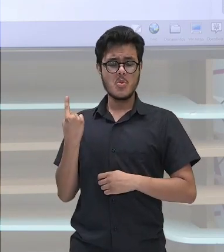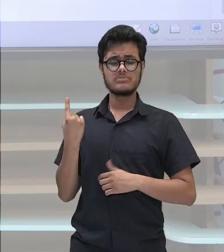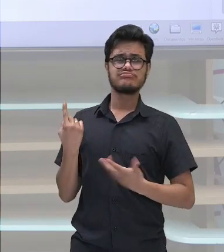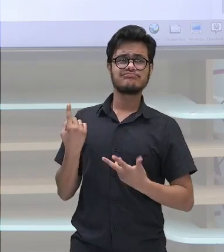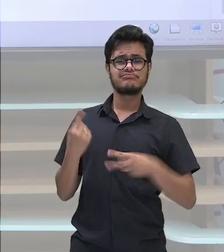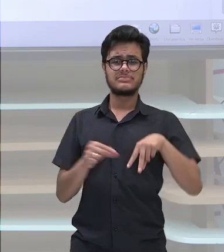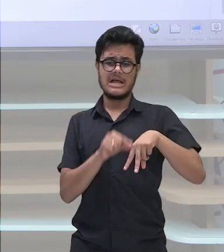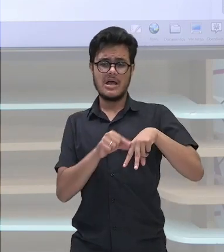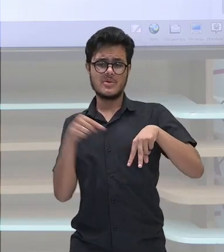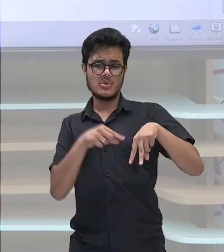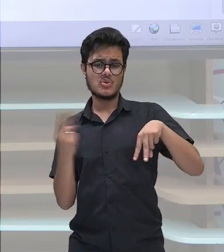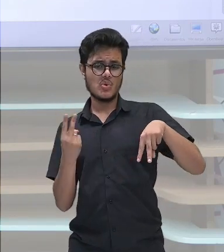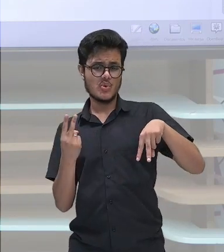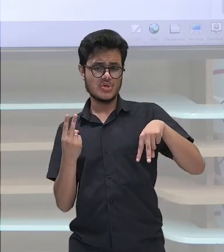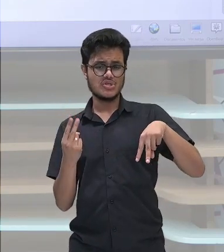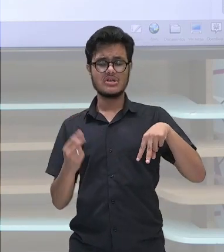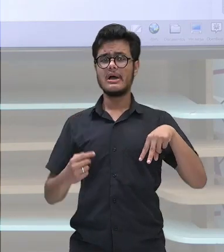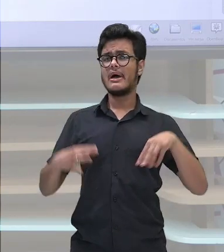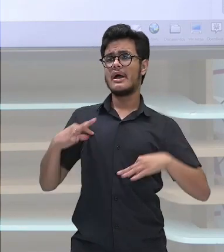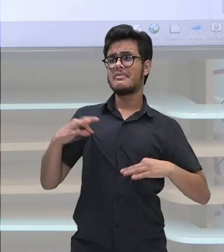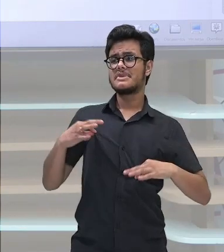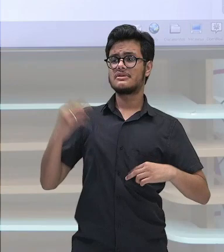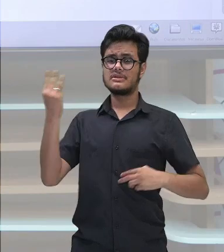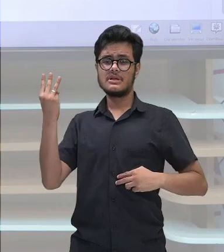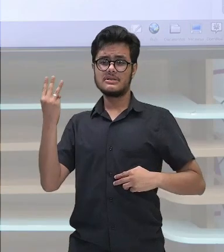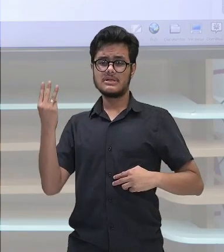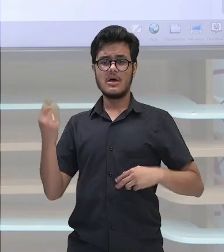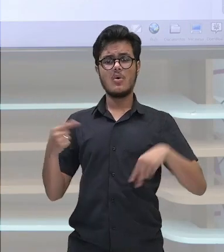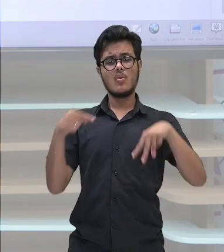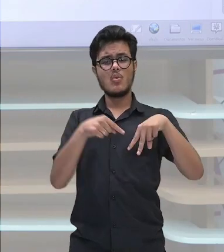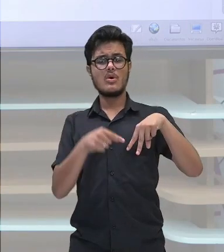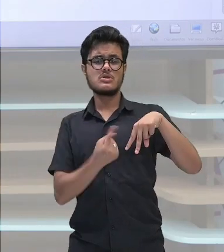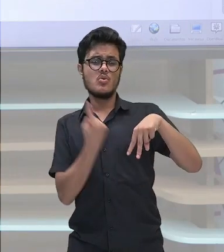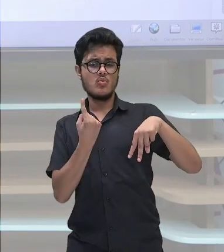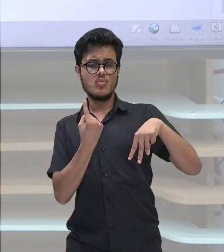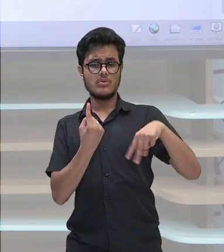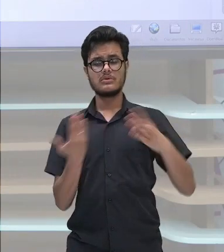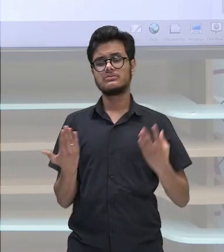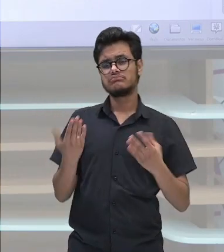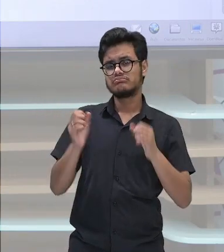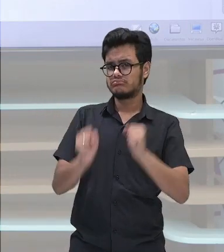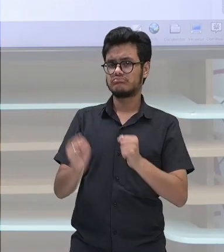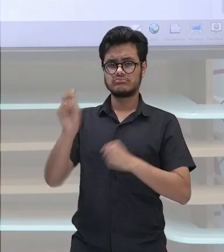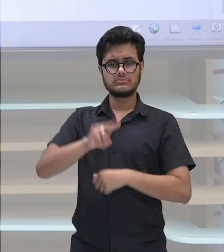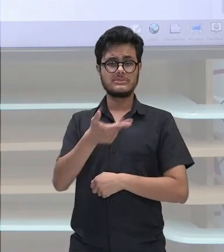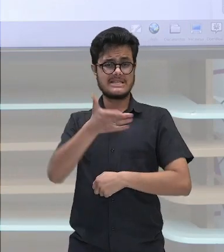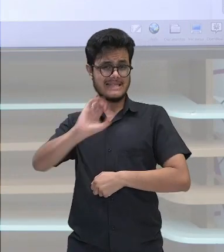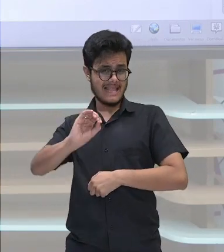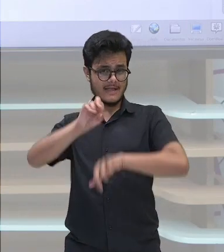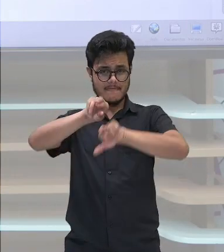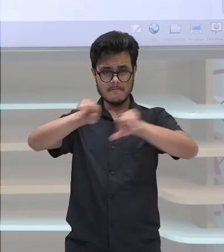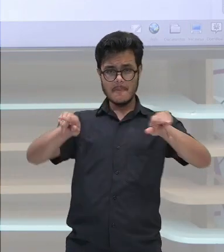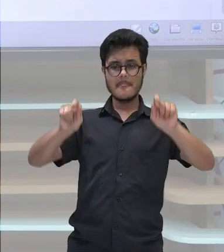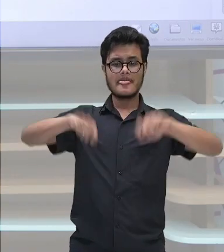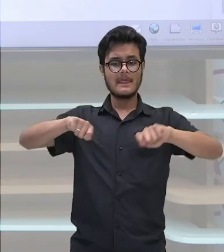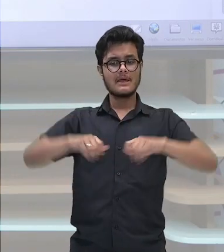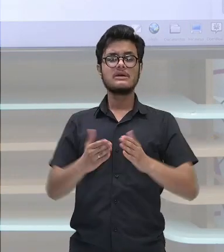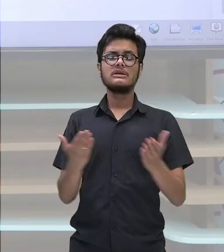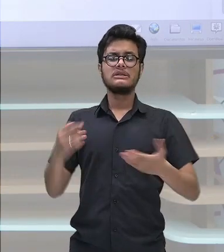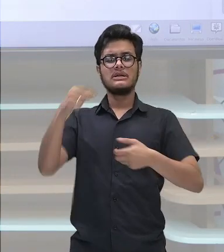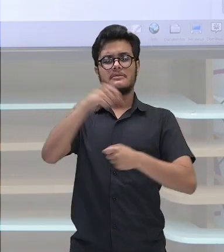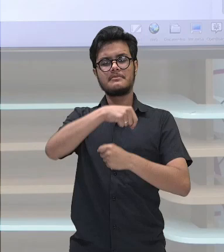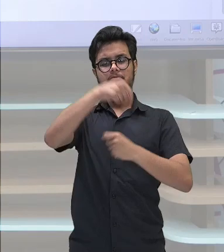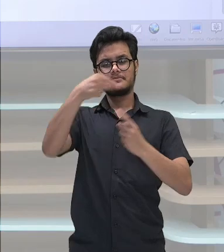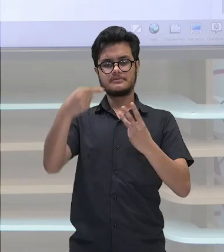calça dois pode usar a camisa três com a calça um então ele tem 10 maneiras Então veja que o princípio fundamental da